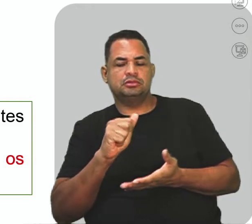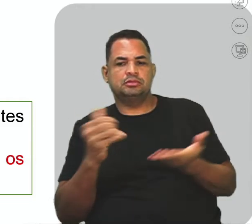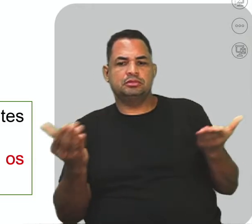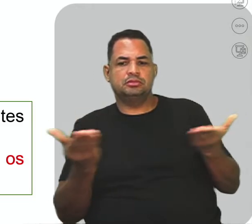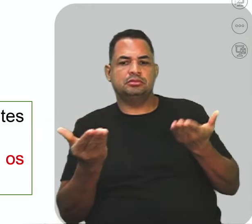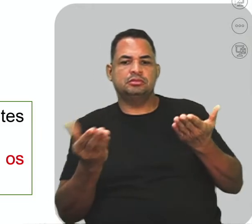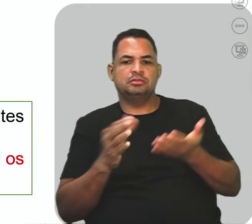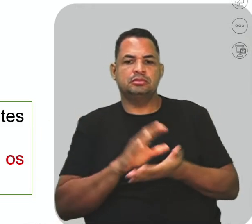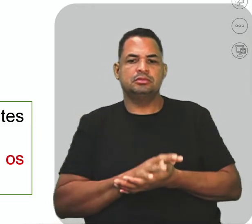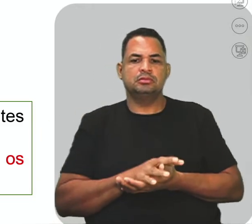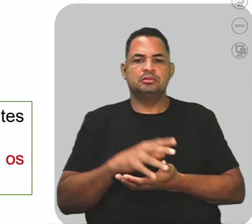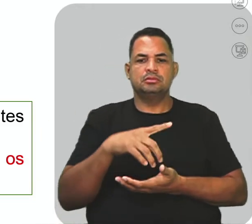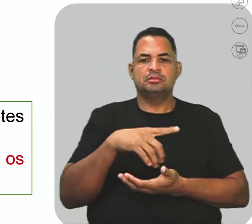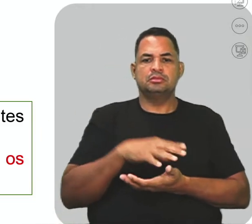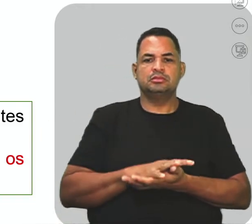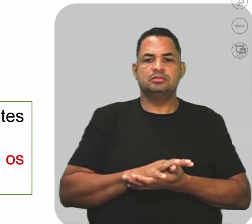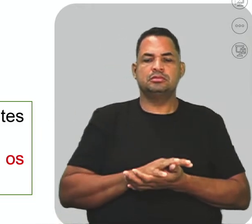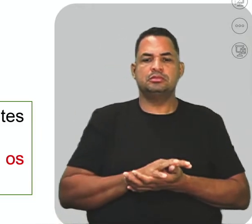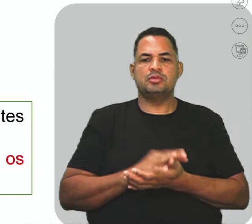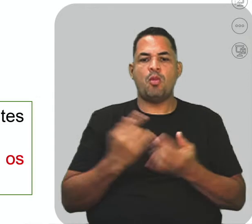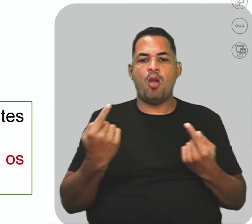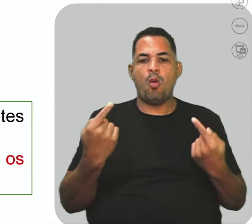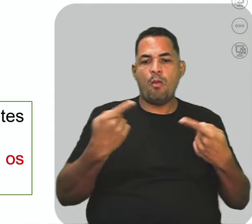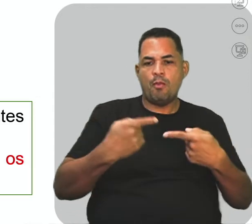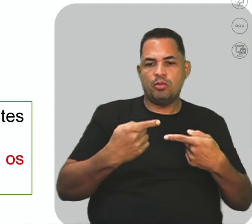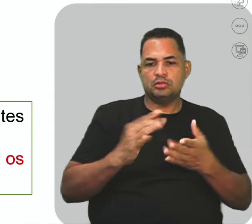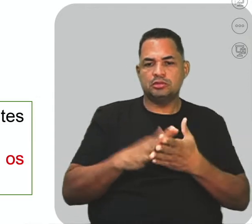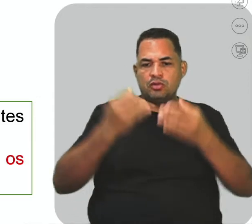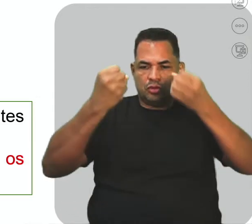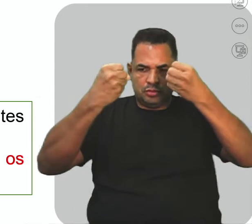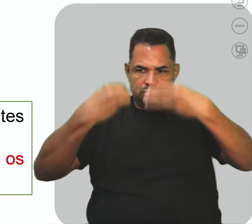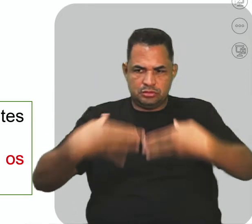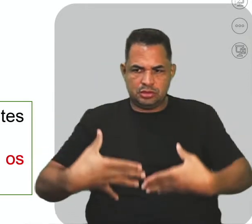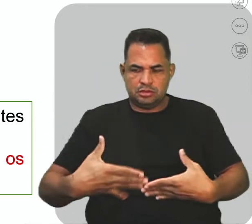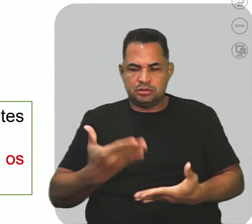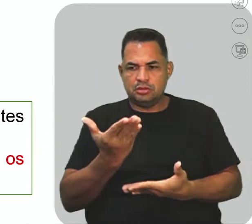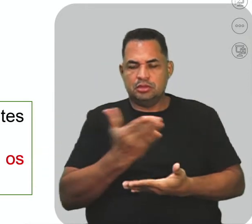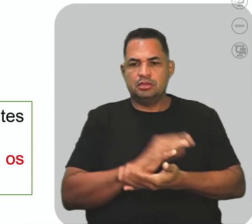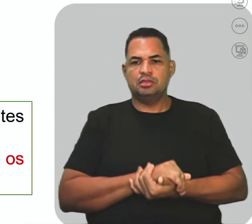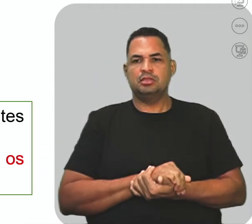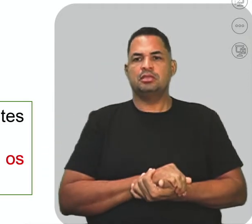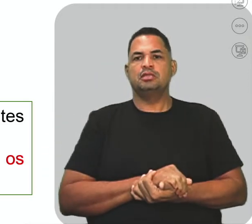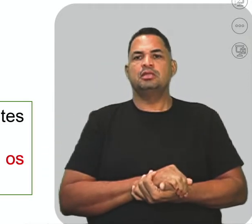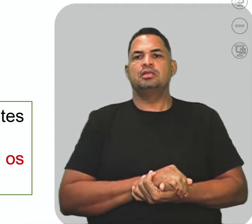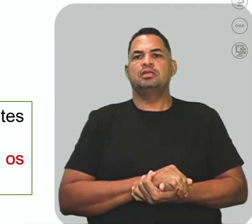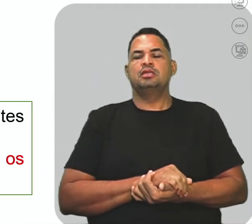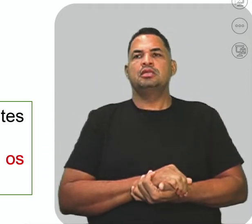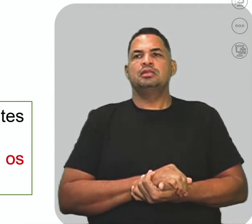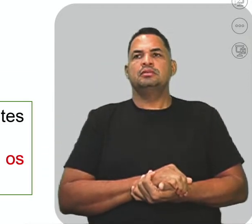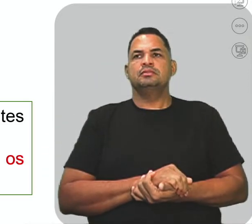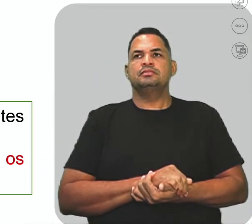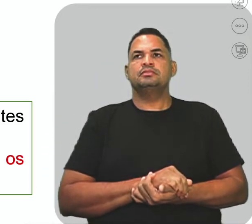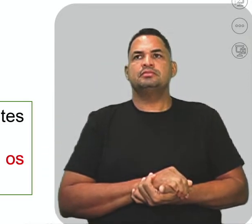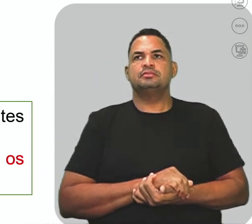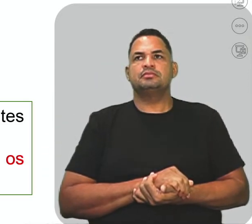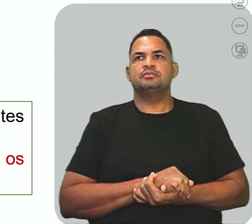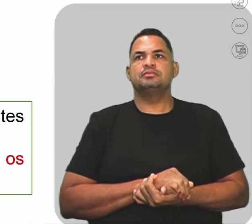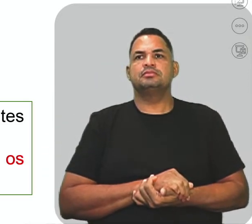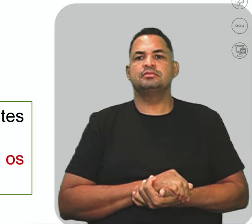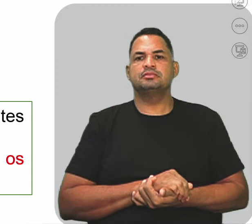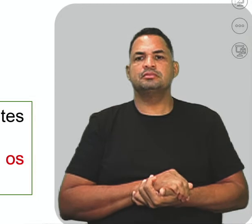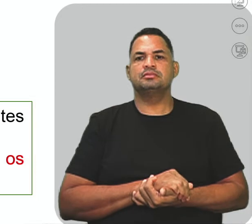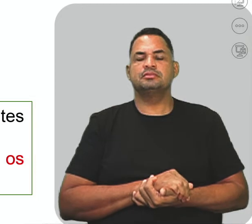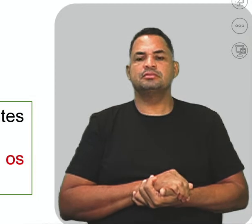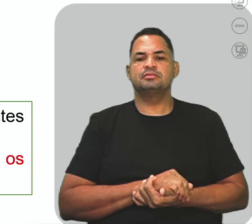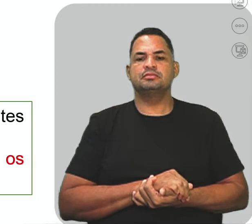gente já tem uma oposição e temos uma explicação. Período composto por